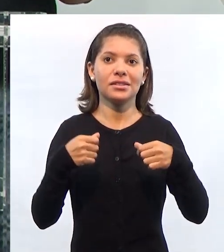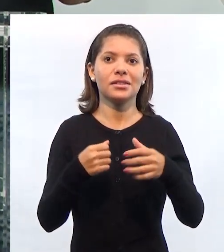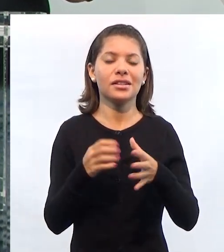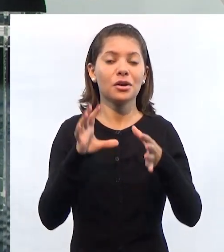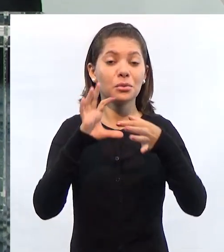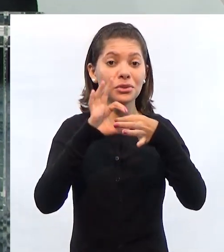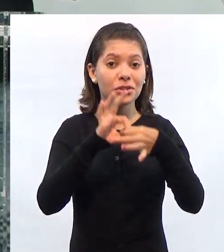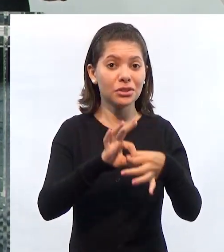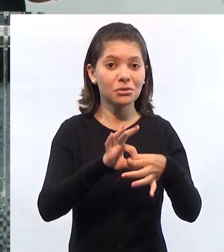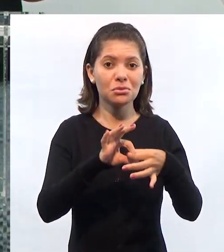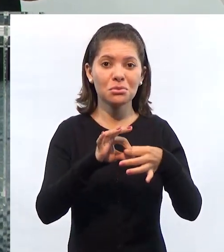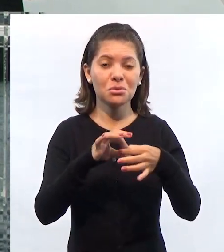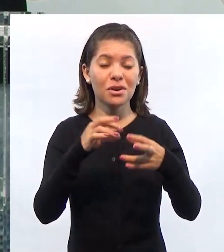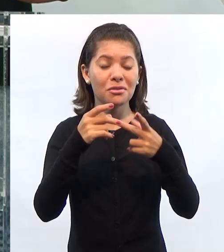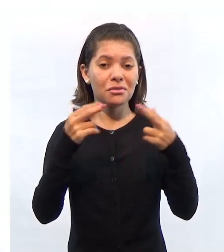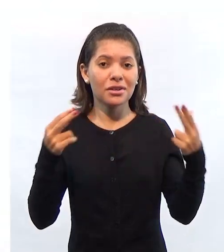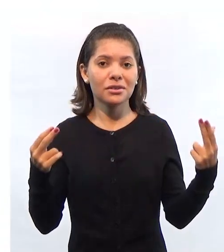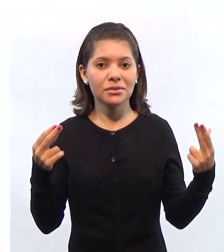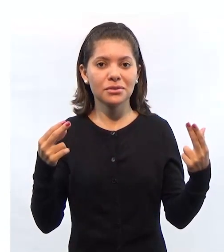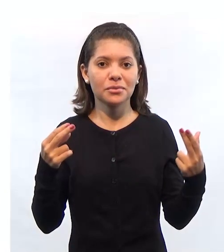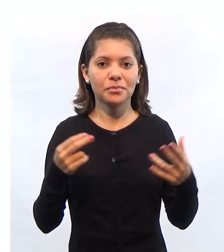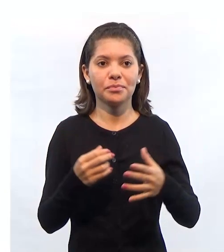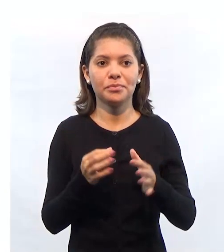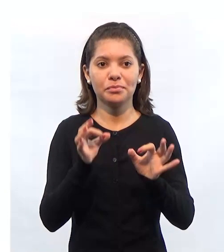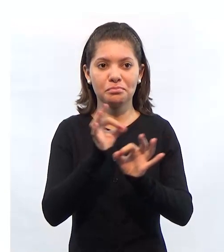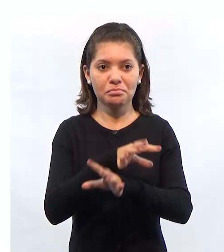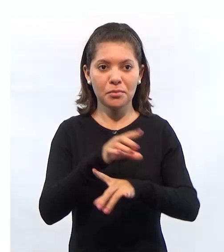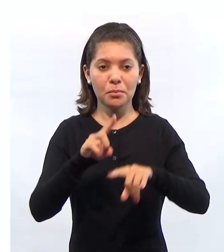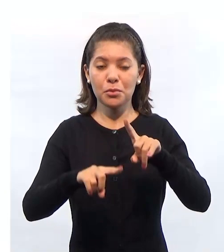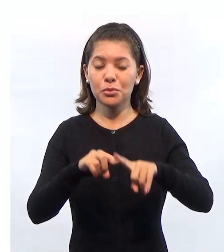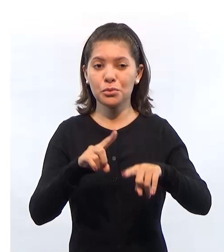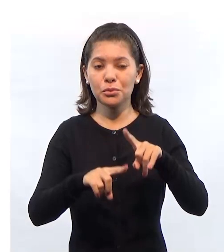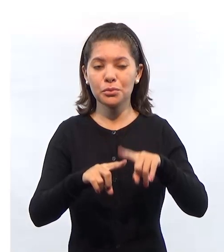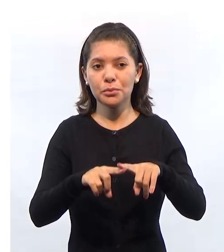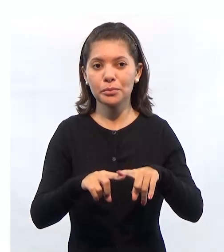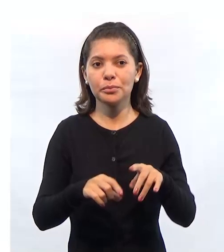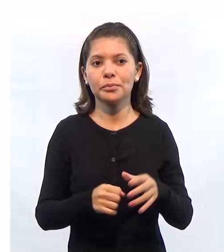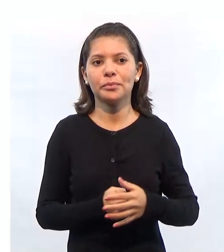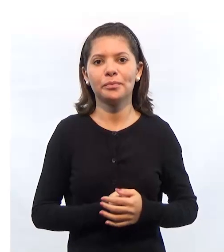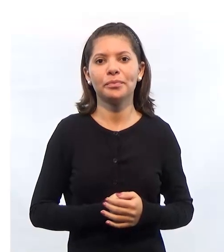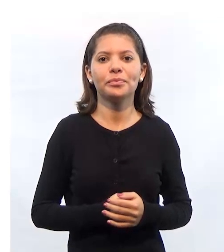outros componentes para se tornar um produto acabado.